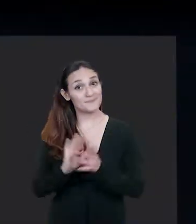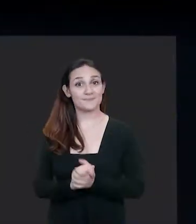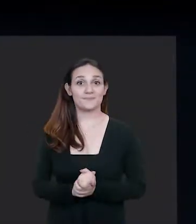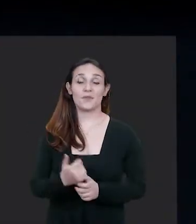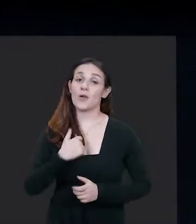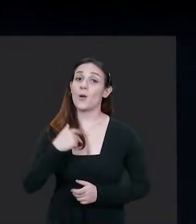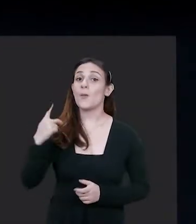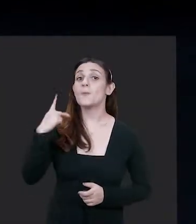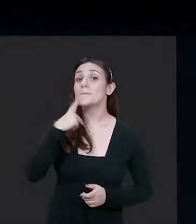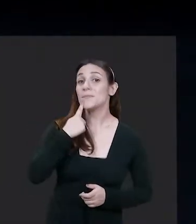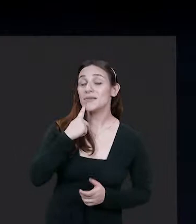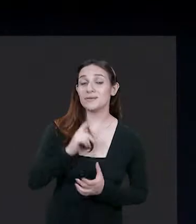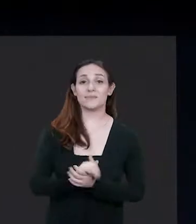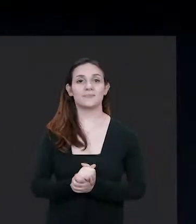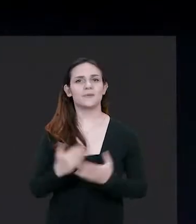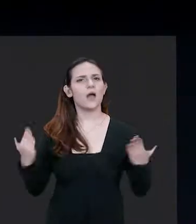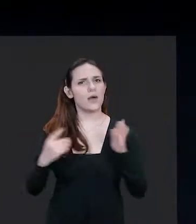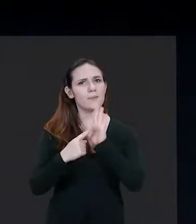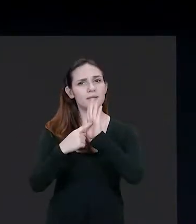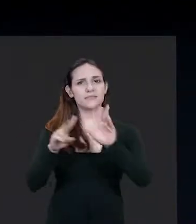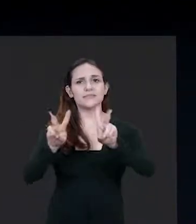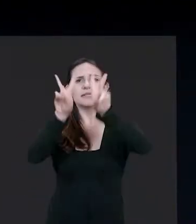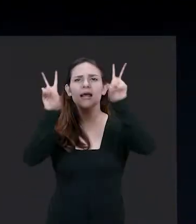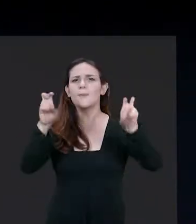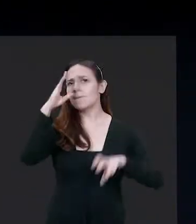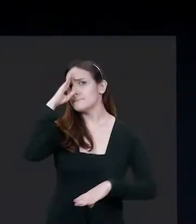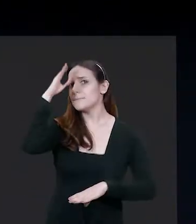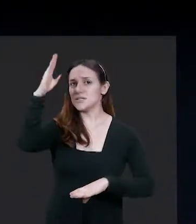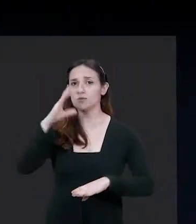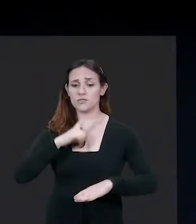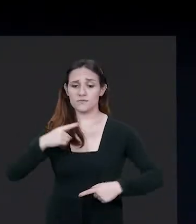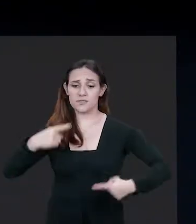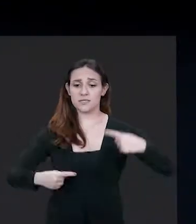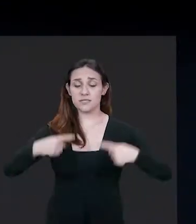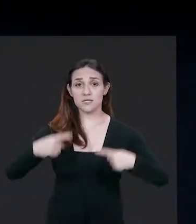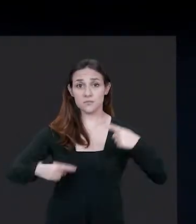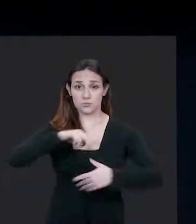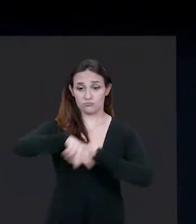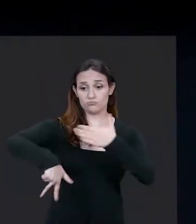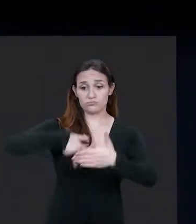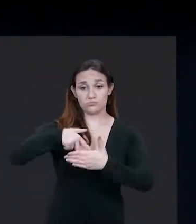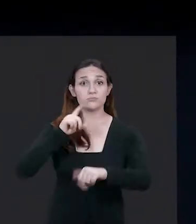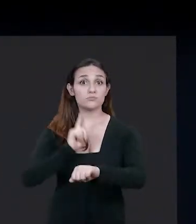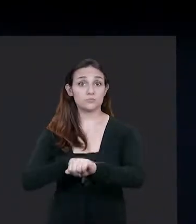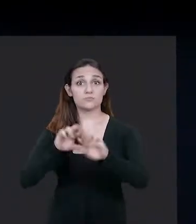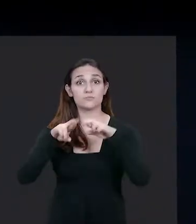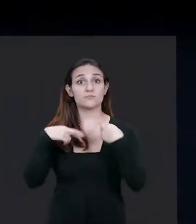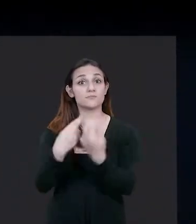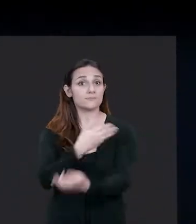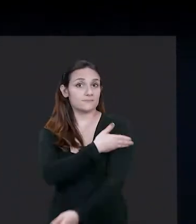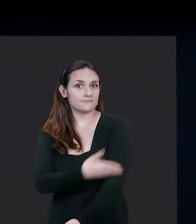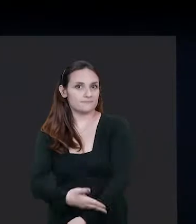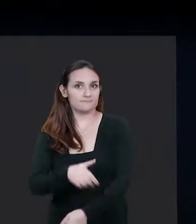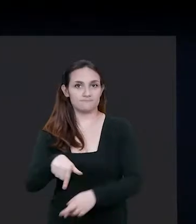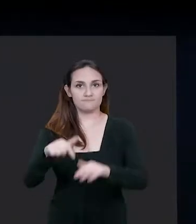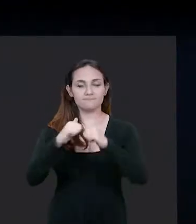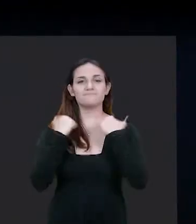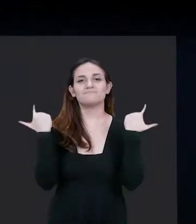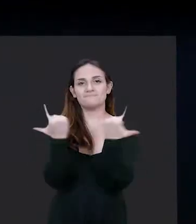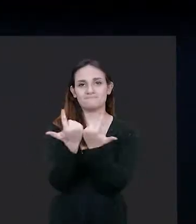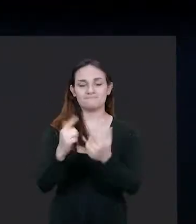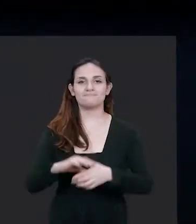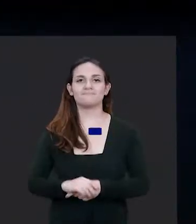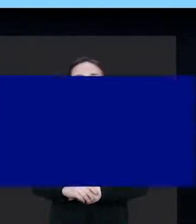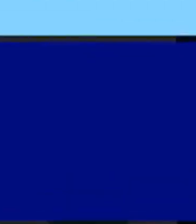Olá, eu sou Alessandro Perim e apresento os principais assuntos debatidos na tribuna durante as sessões plenárias da